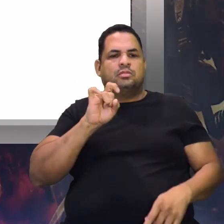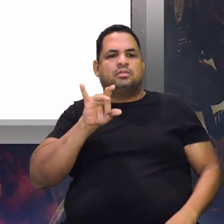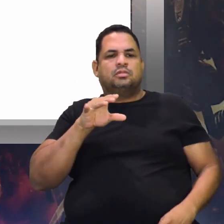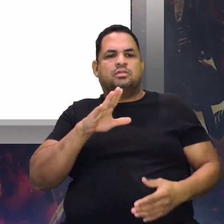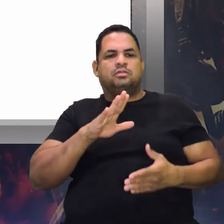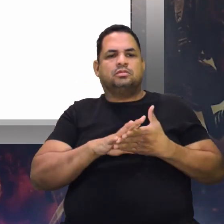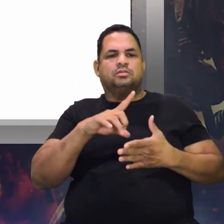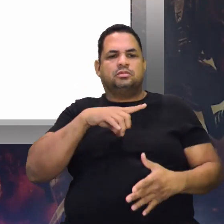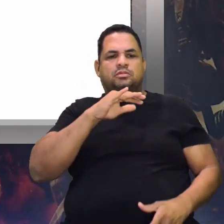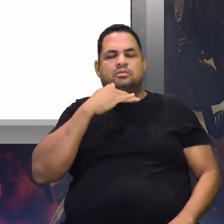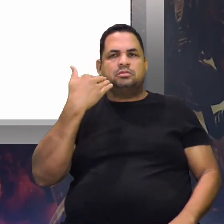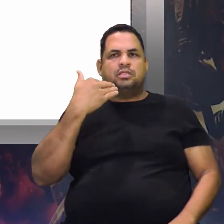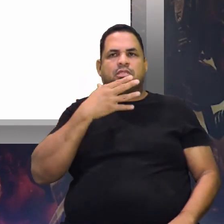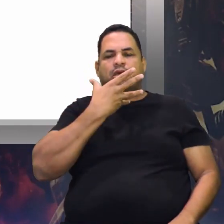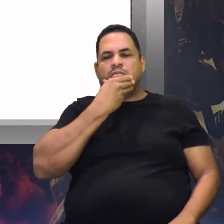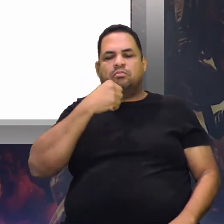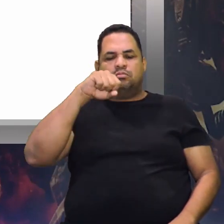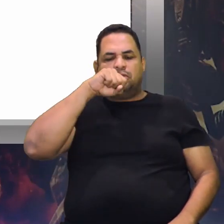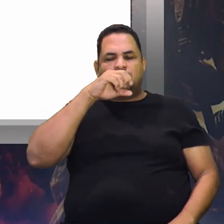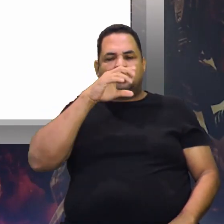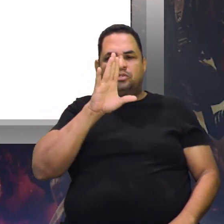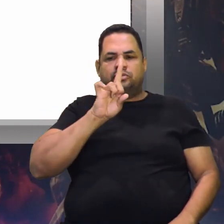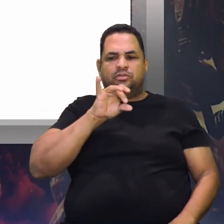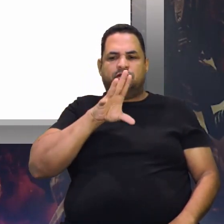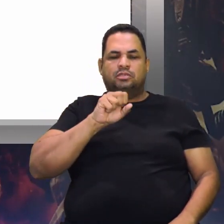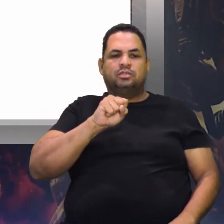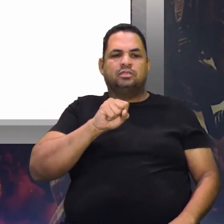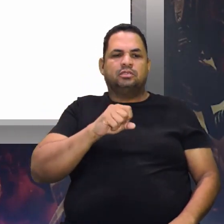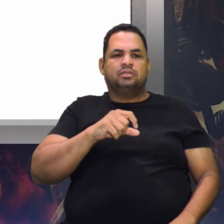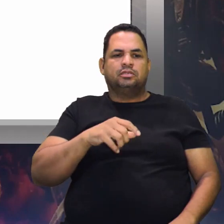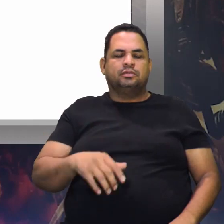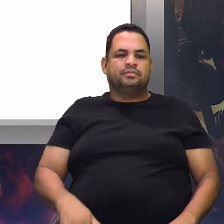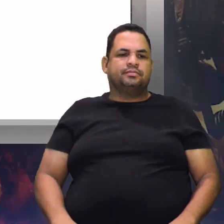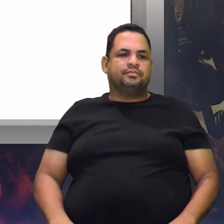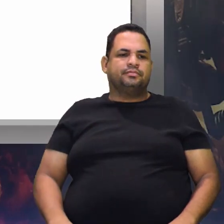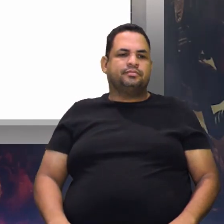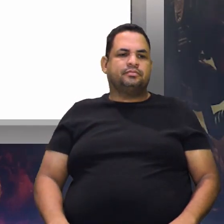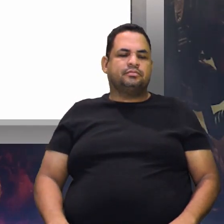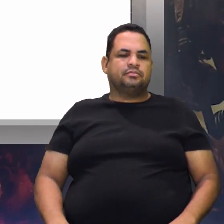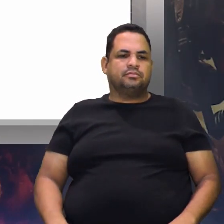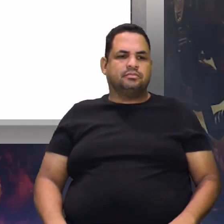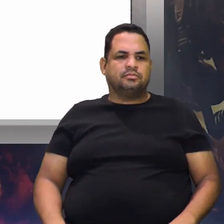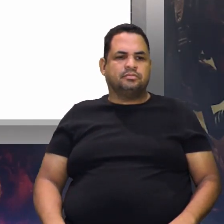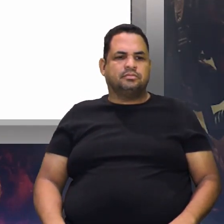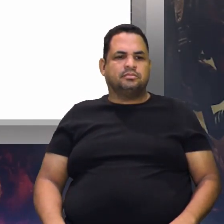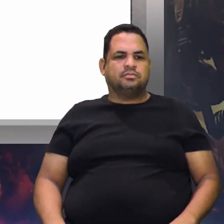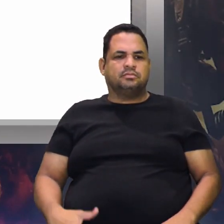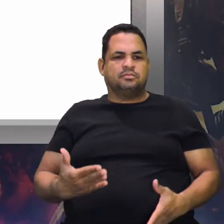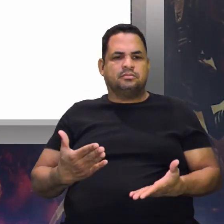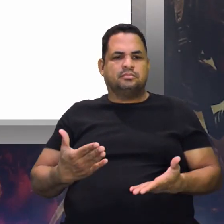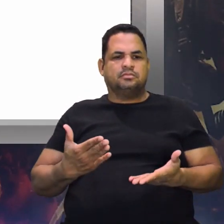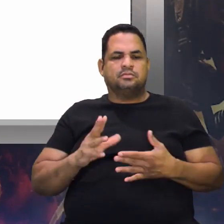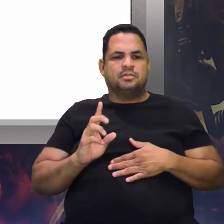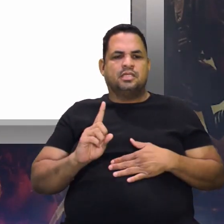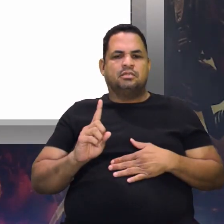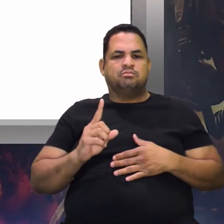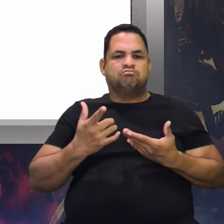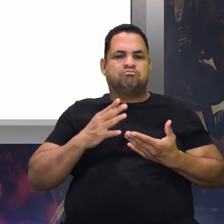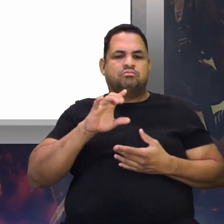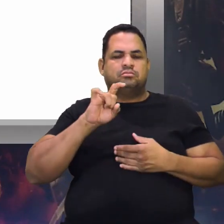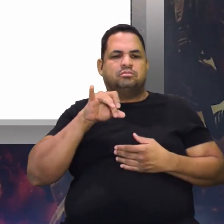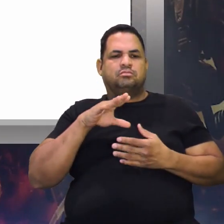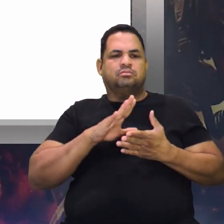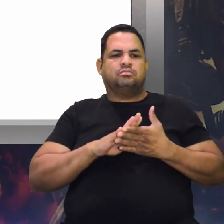matado o seu pai, Osíris. Sete, conhecido como Deus do caos, é ele que cria o mundo? Não, Sete é Deus